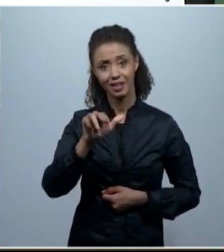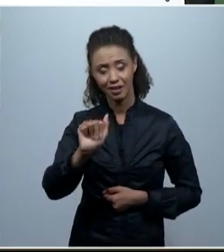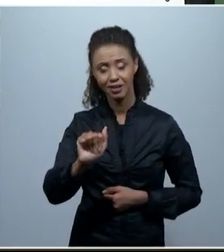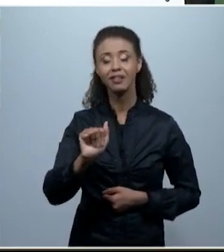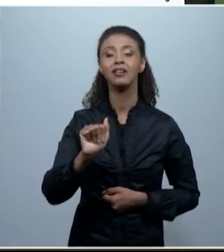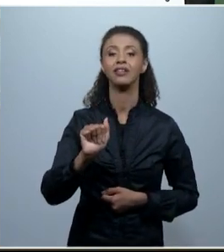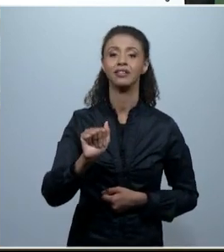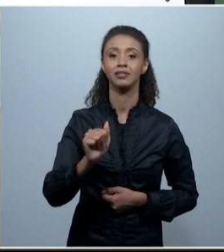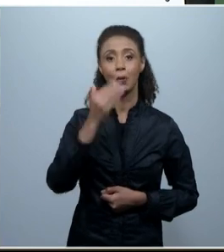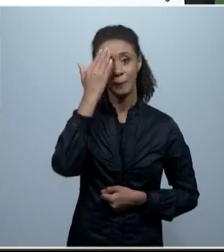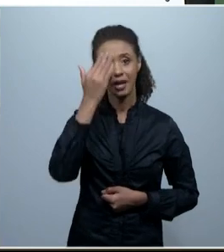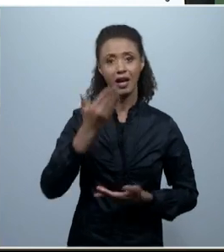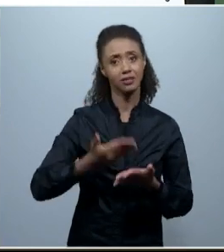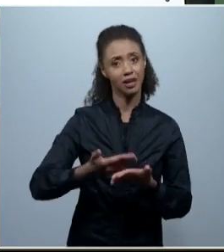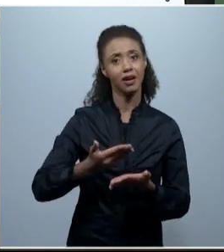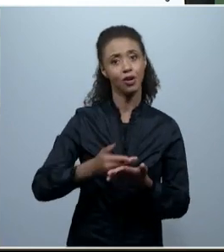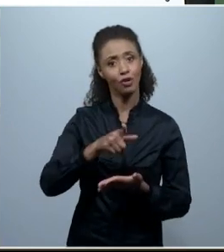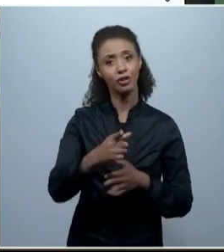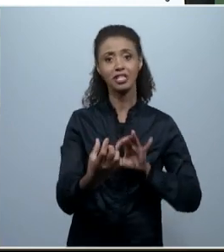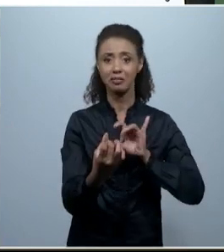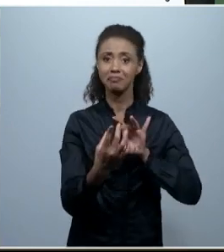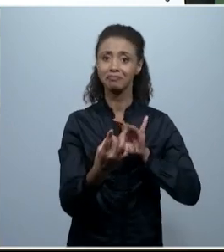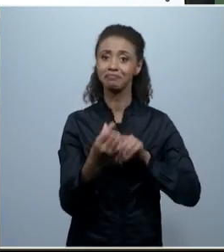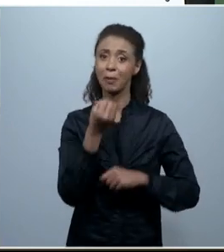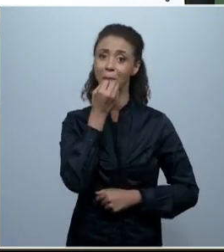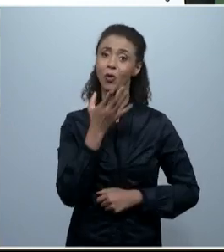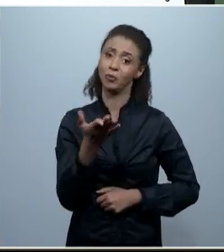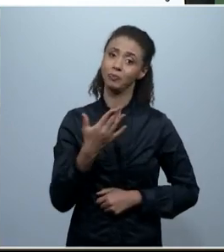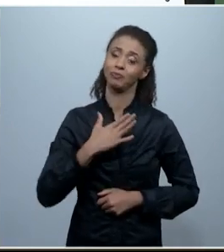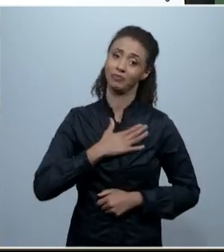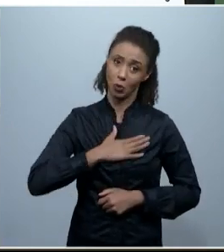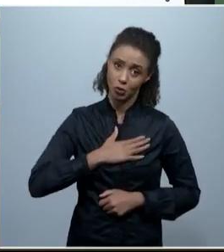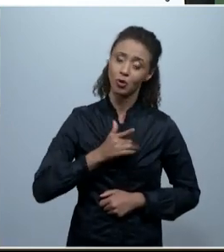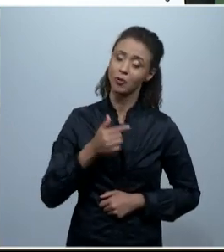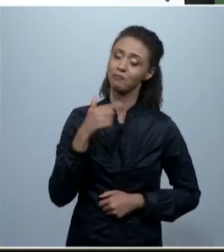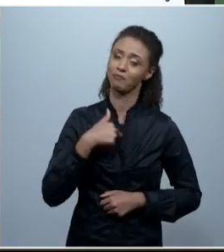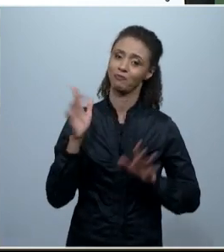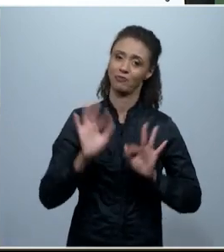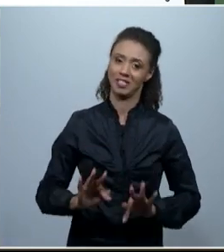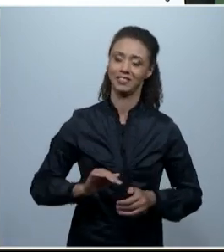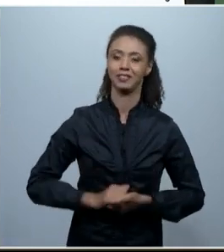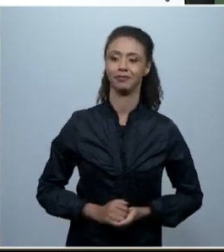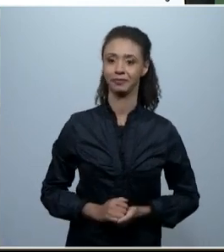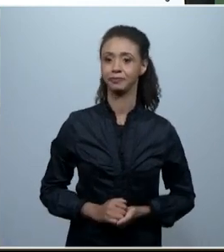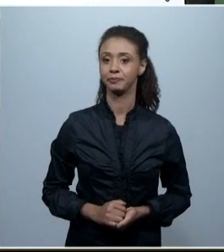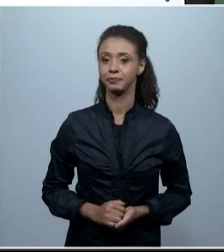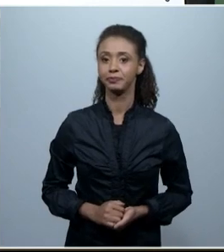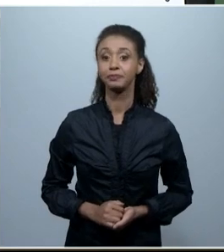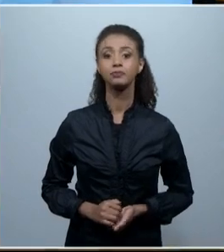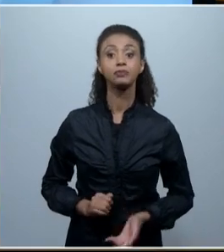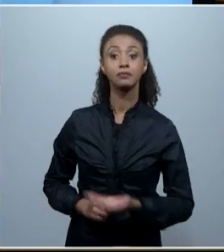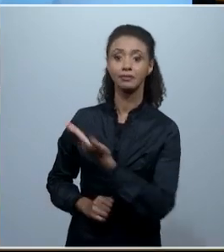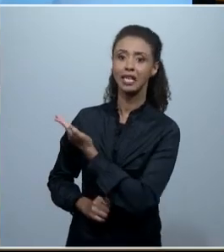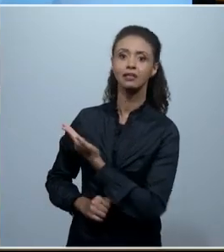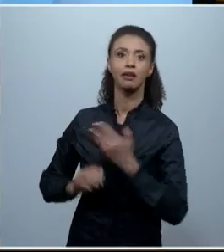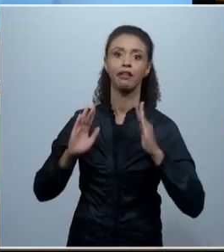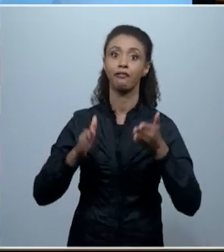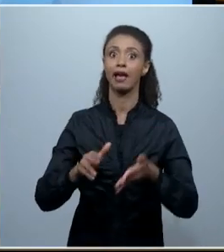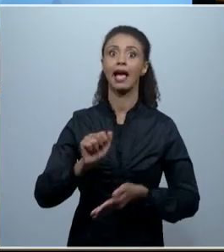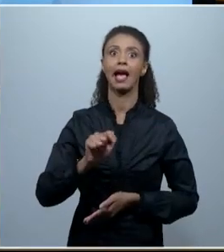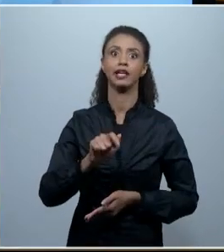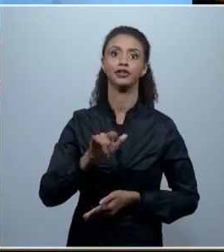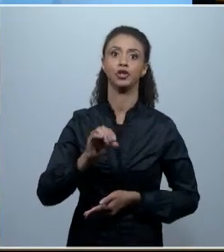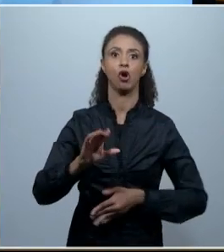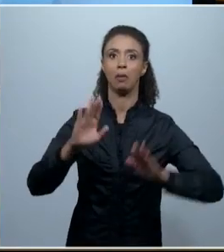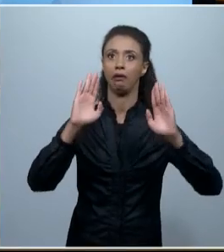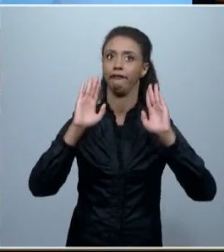a obrigado obrigado que você está gostando fico feliz vamos dar uma olhada aqui nesse exercício bem somáticas seu mais axiomático